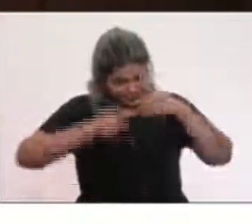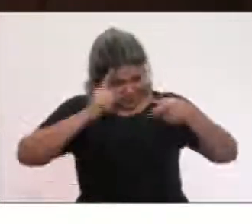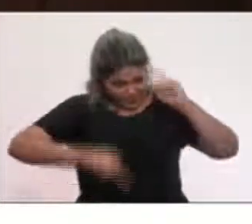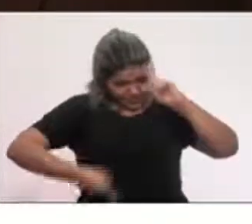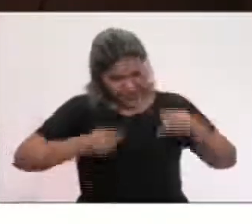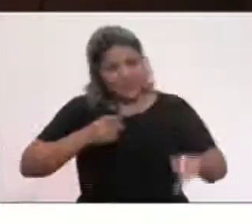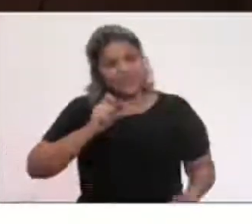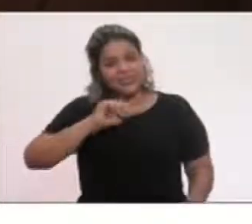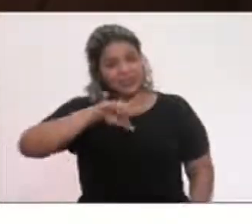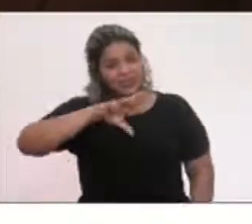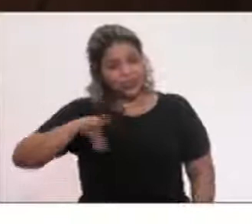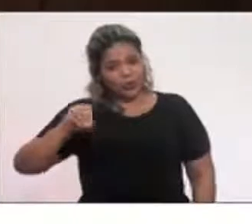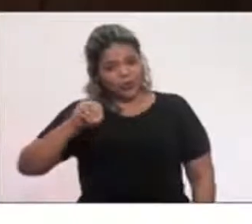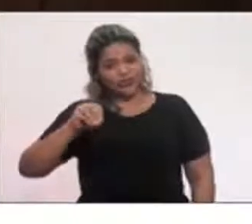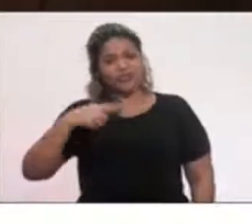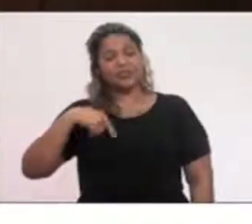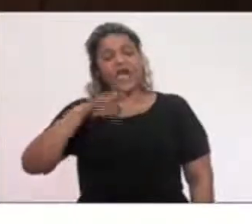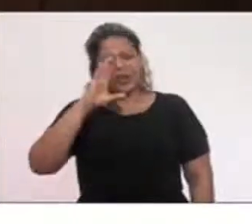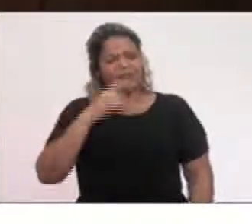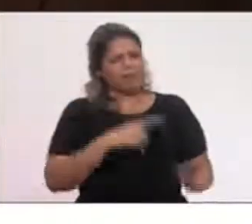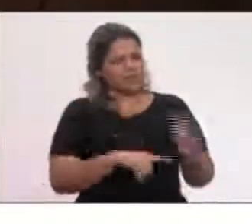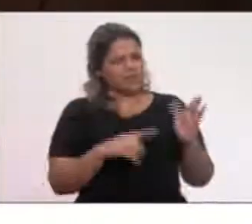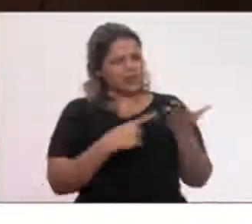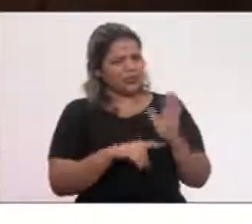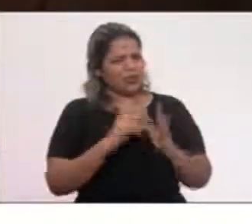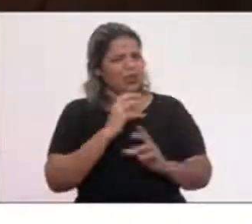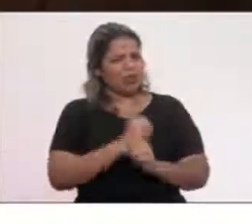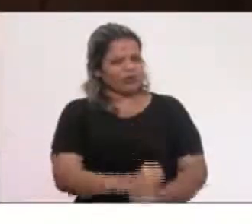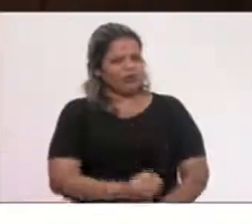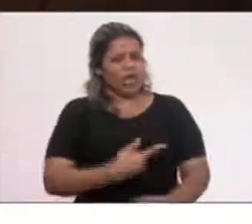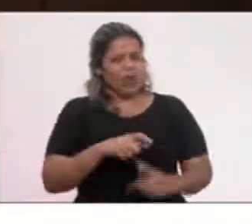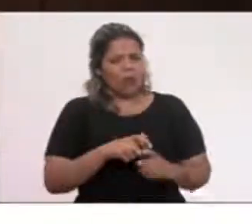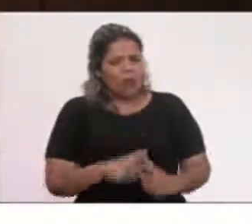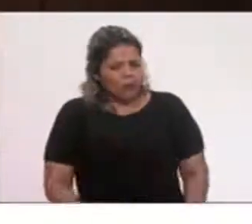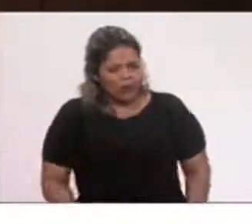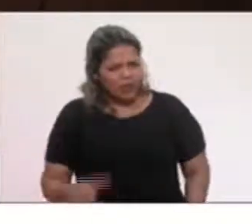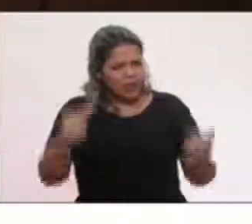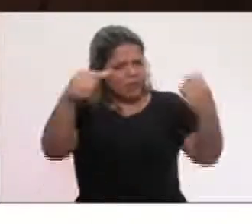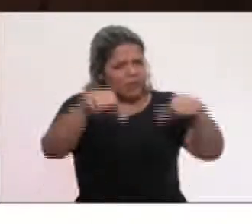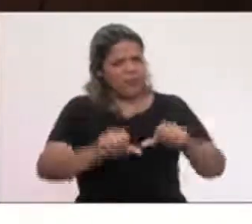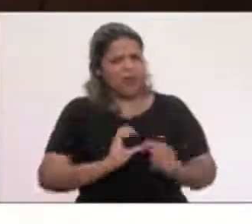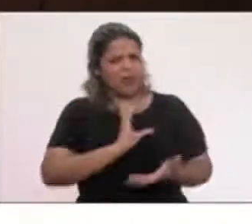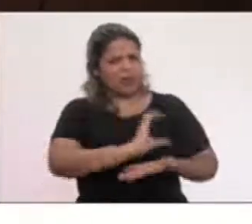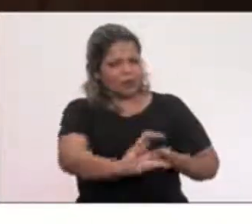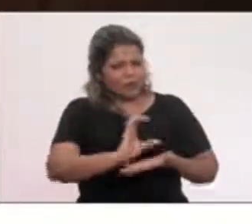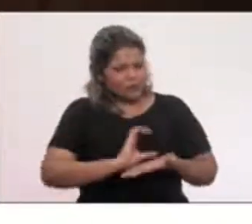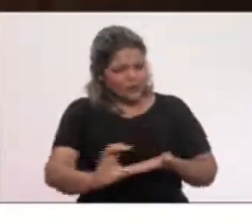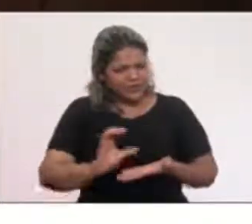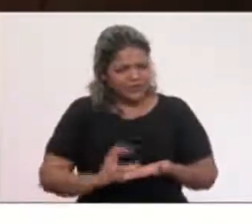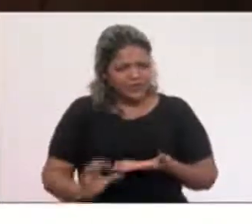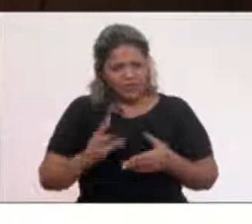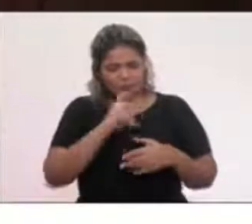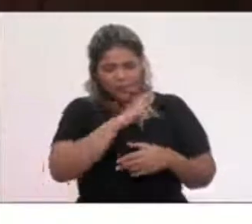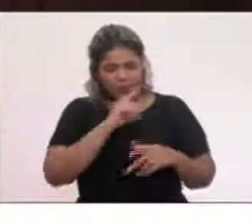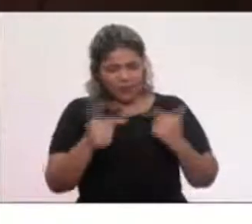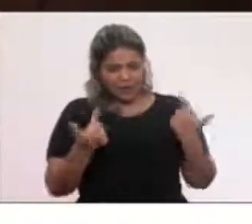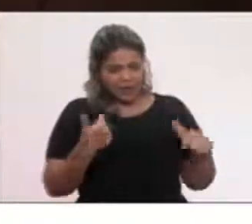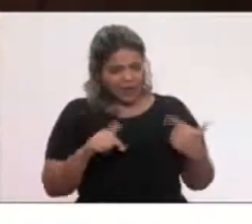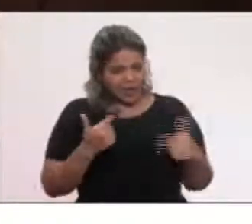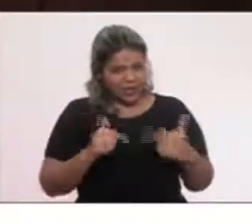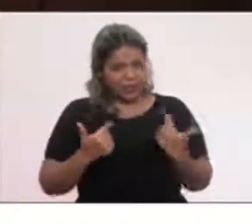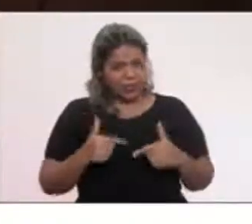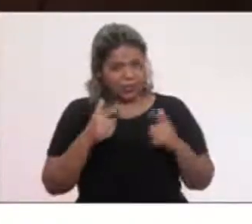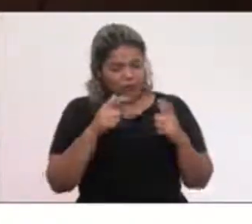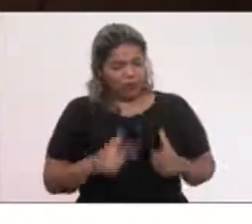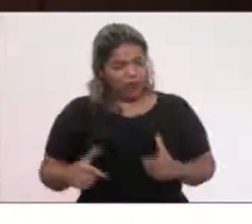servidores, apresentando aquela reforma que aumentou ainda mais a contribuição previdenciária dos trabalhadores, num